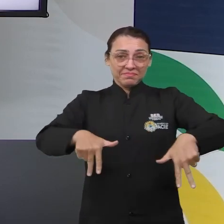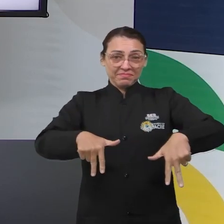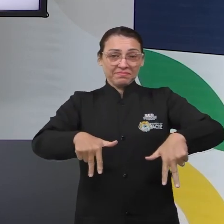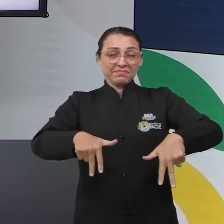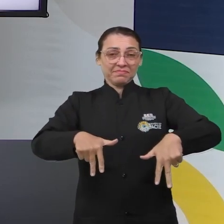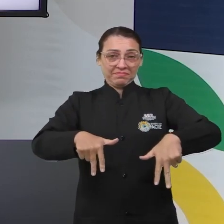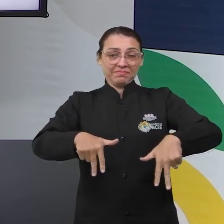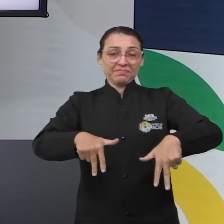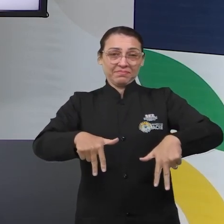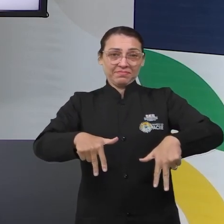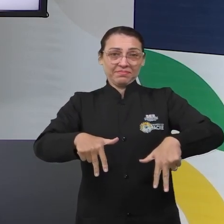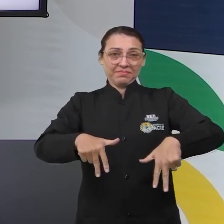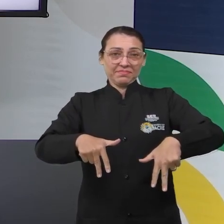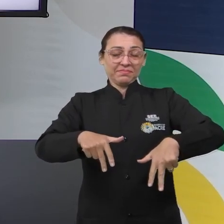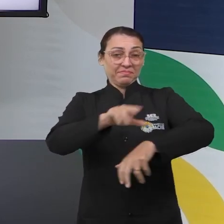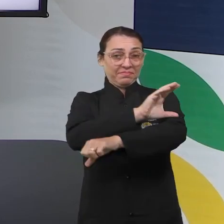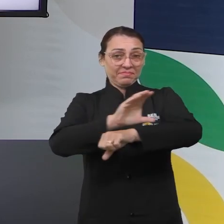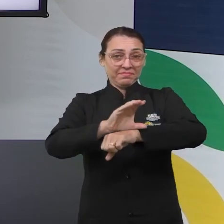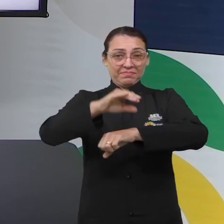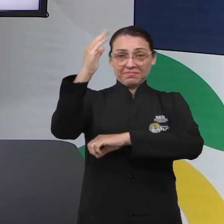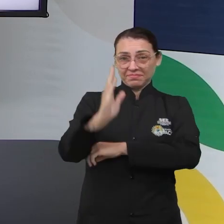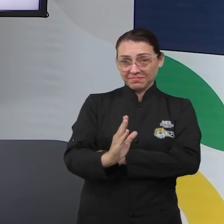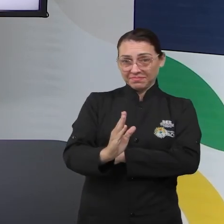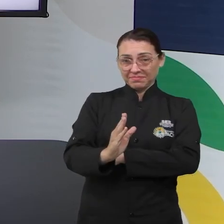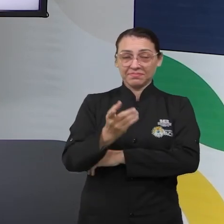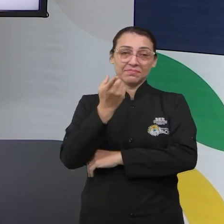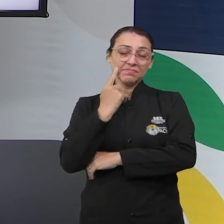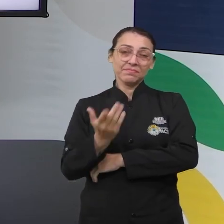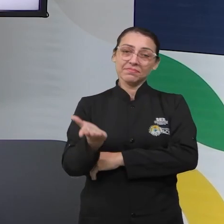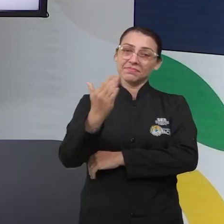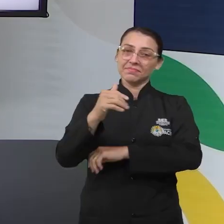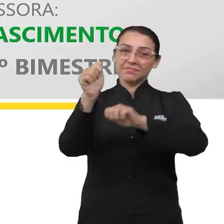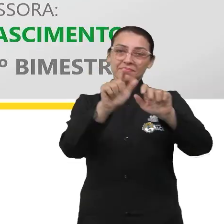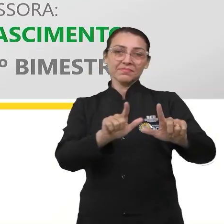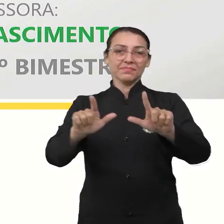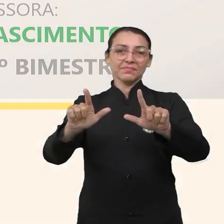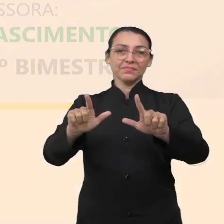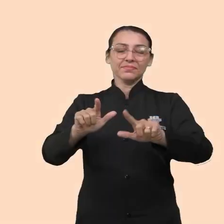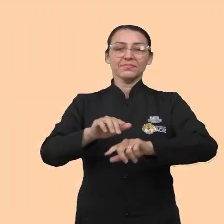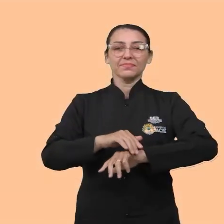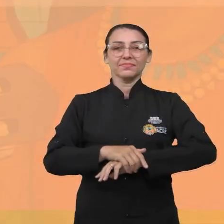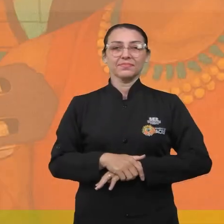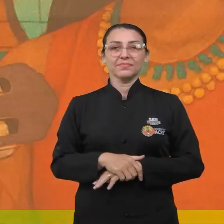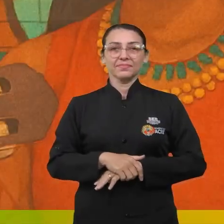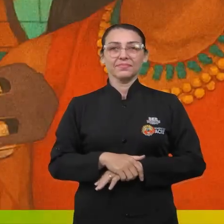étnicos, raciais e a cultura brasileira. Vamos lá para a nossa tela?